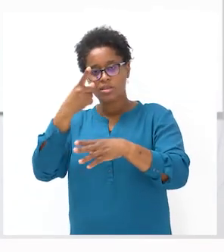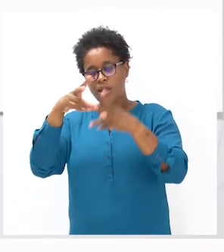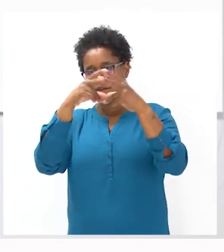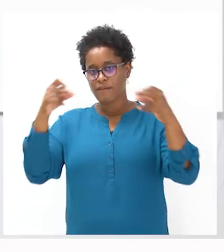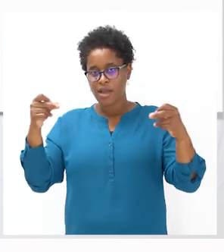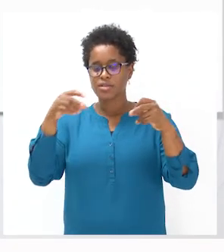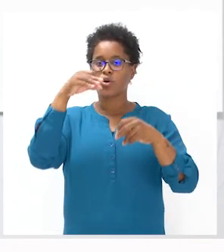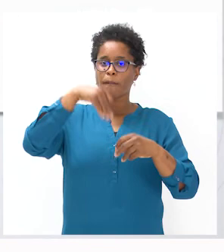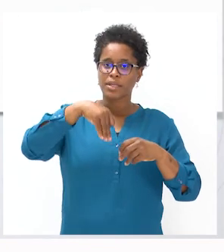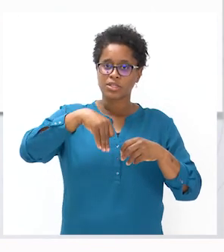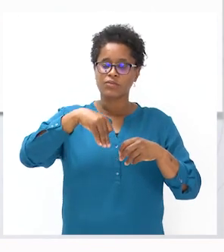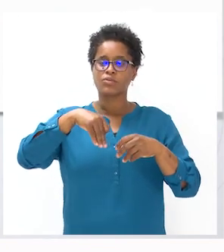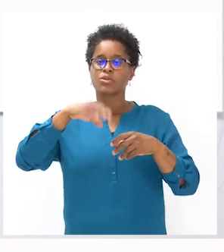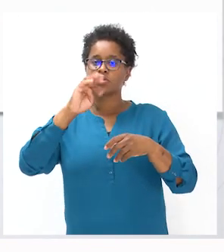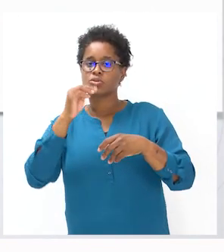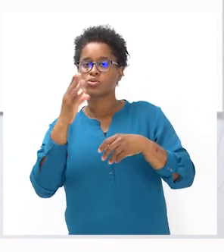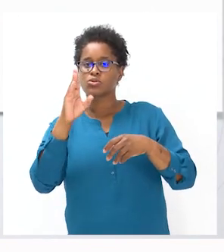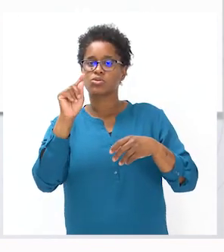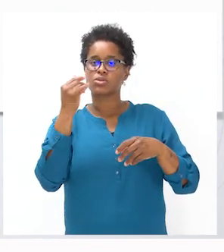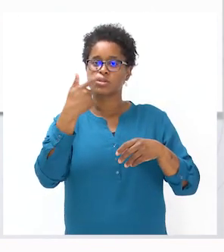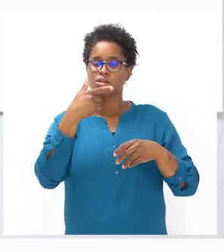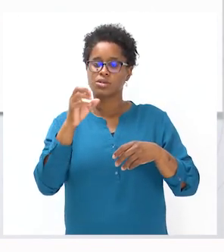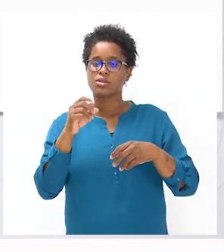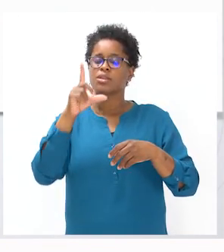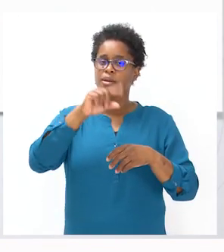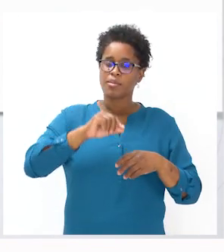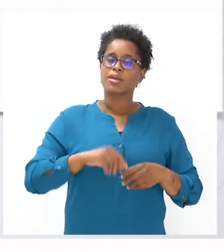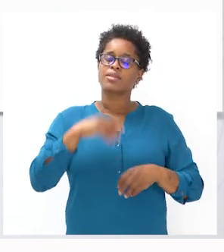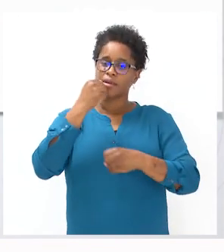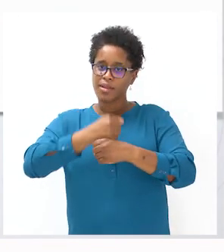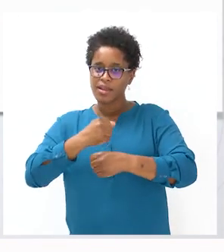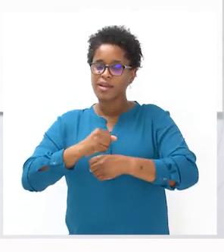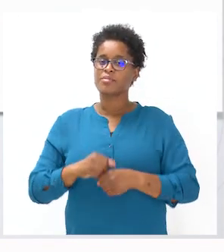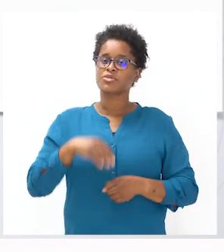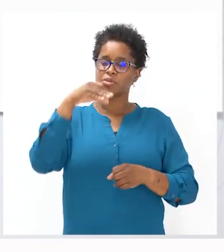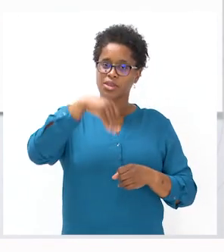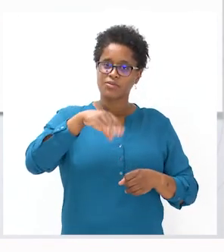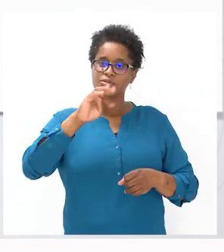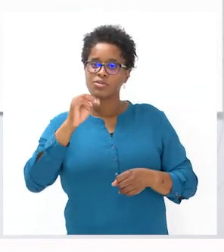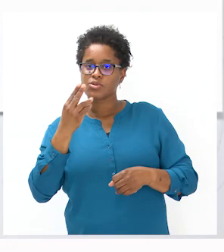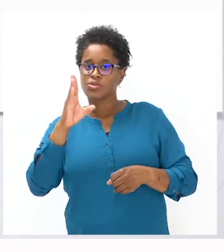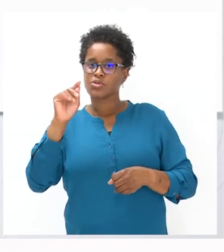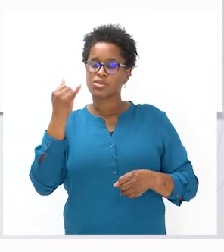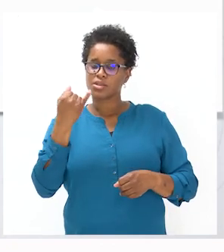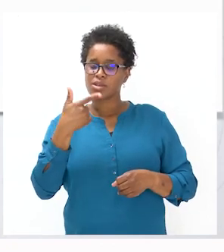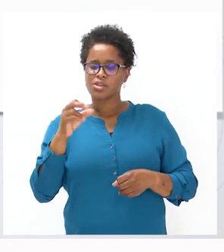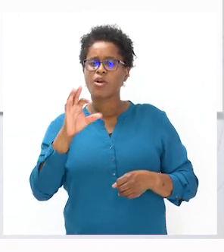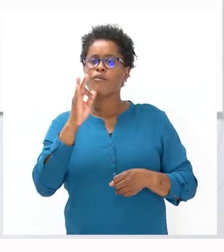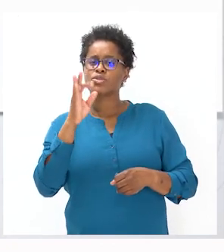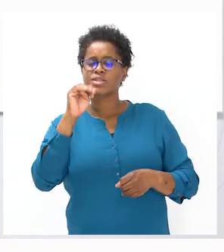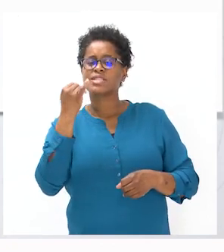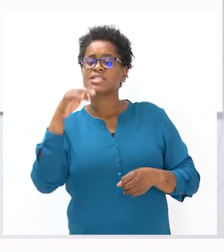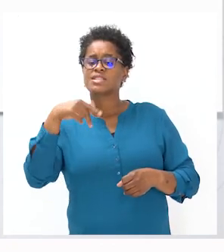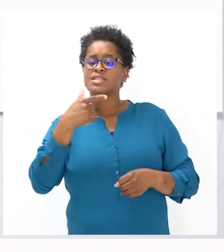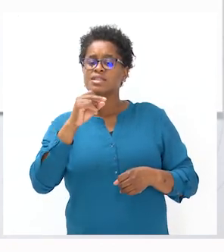com predicativo do sujeito. E ainda vimos que predicativo de sujeito é uma função